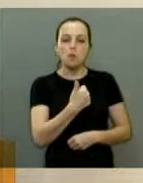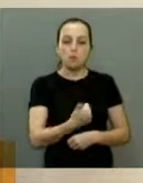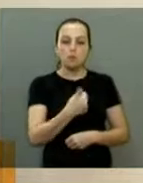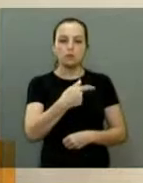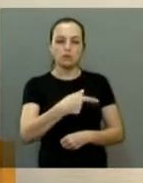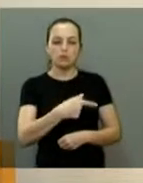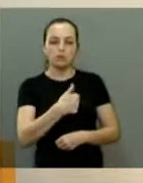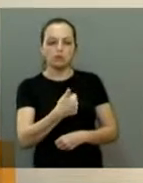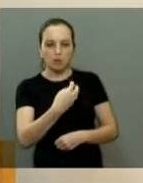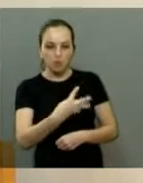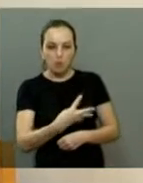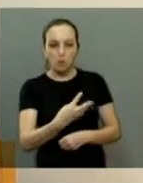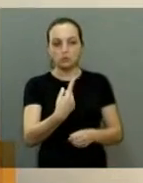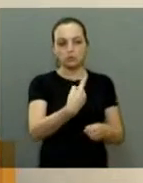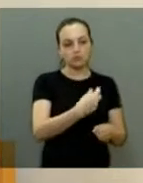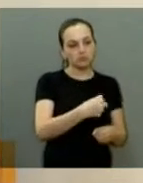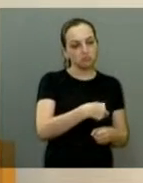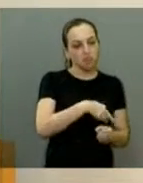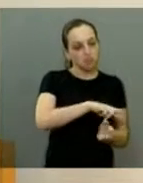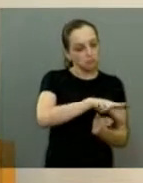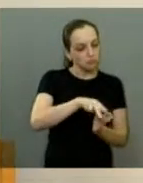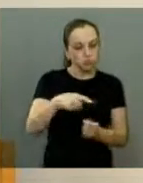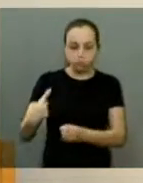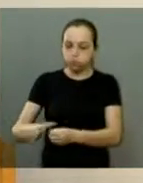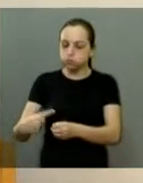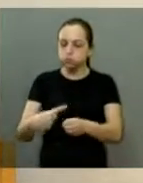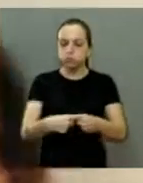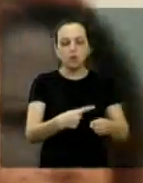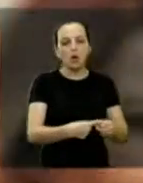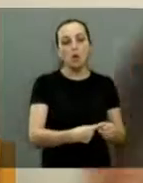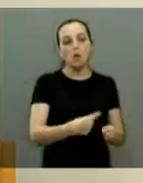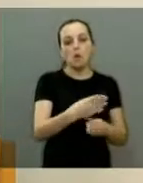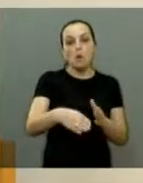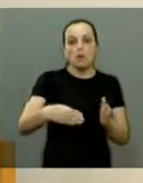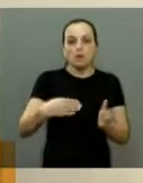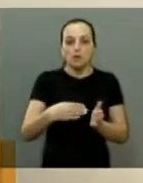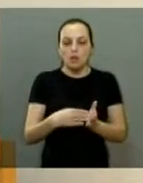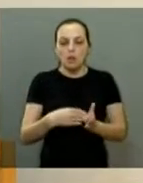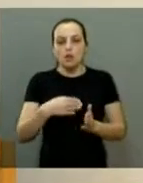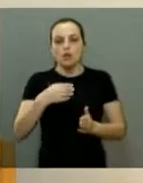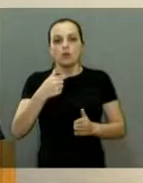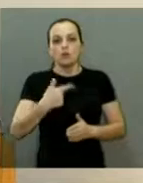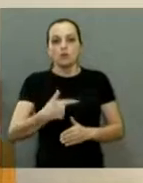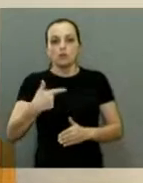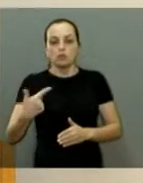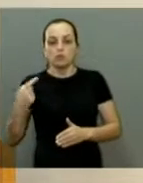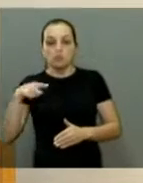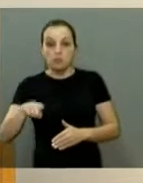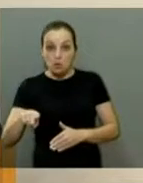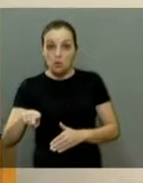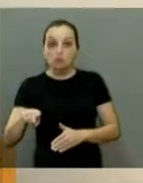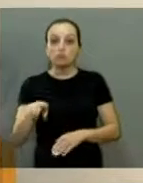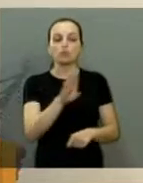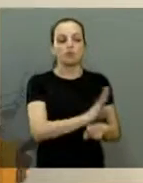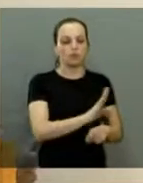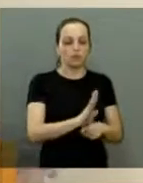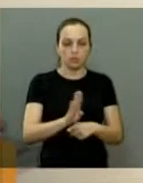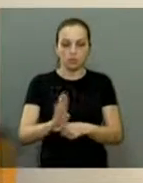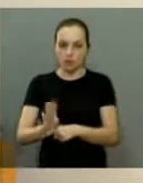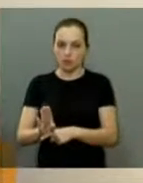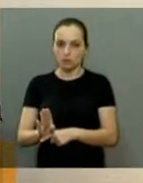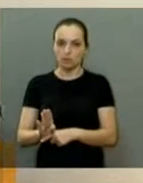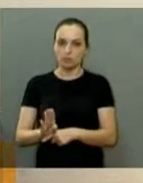bairros é cada um com a sua quantidade que chegou a 22 mil 604 consultas aí tem o levantamento